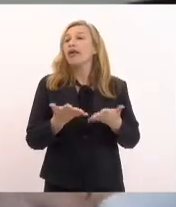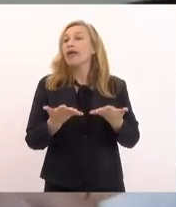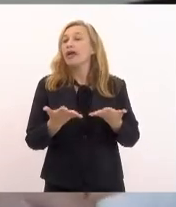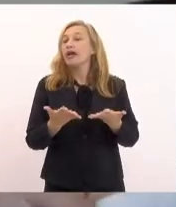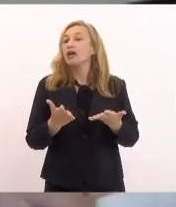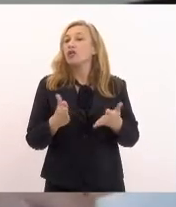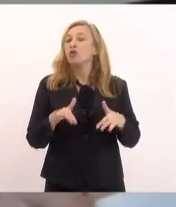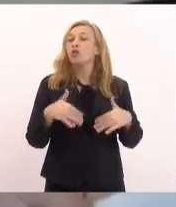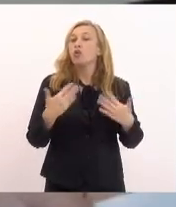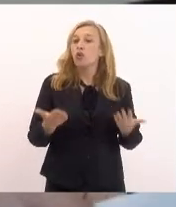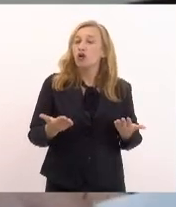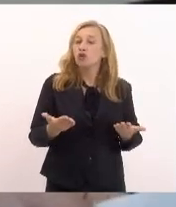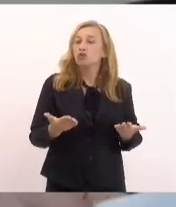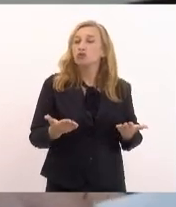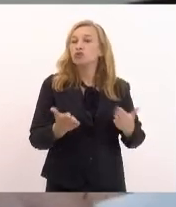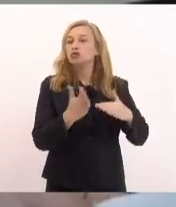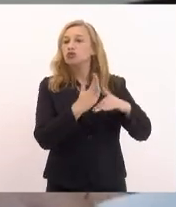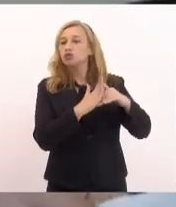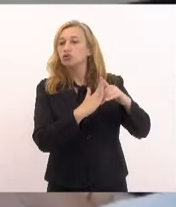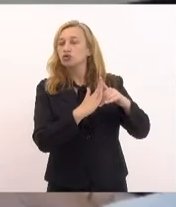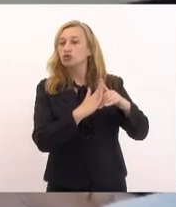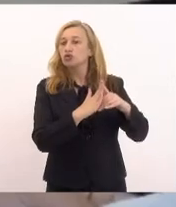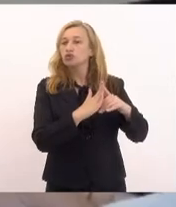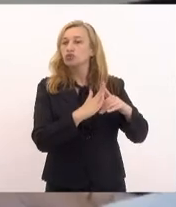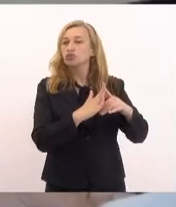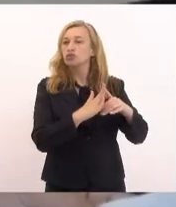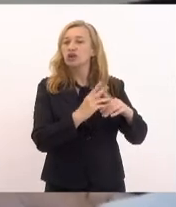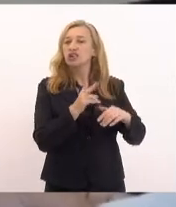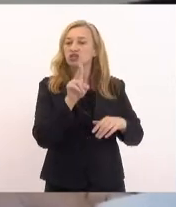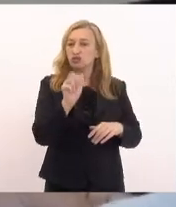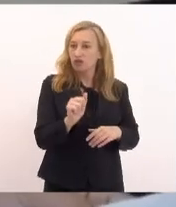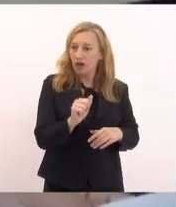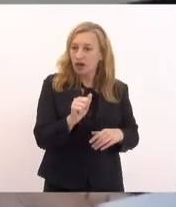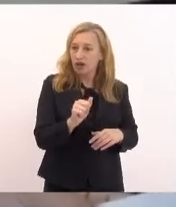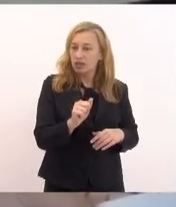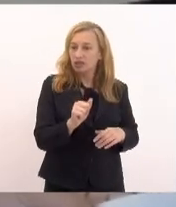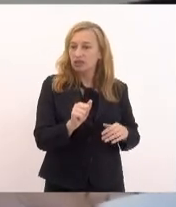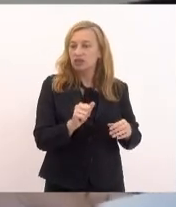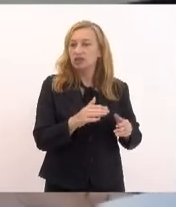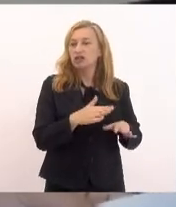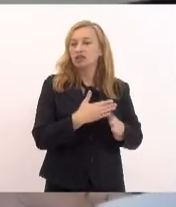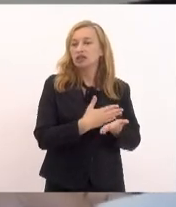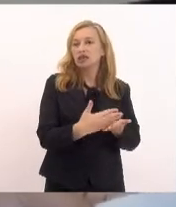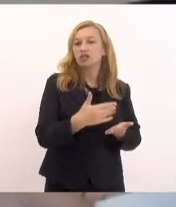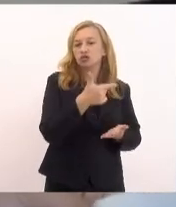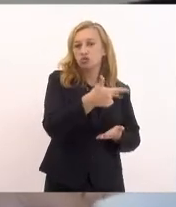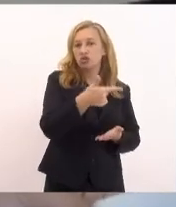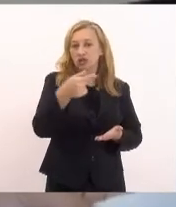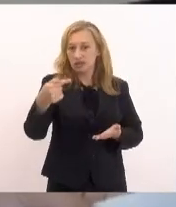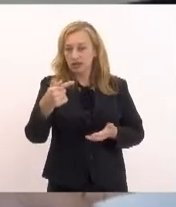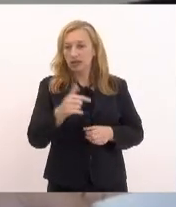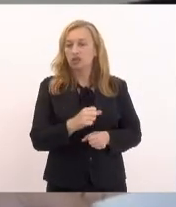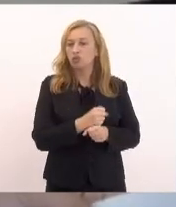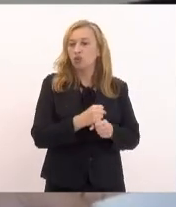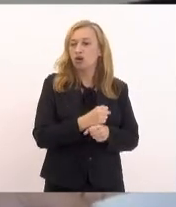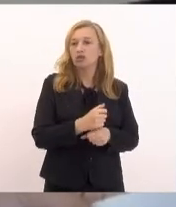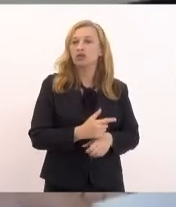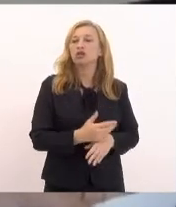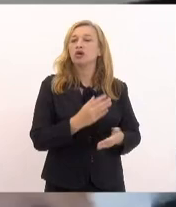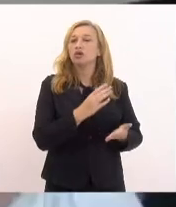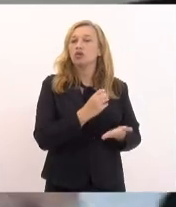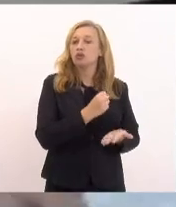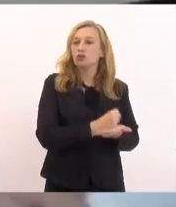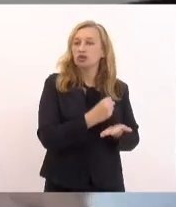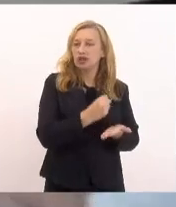os cargos a serem providos forem decorrentes de vacância a partir de 2017, quando as reproduções de contratações